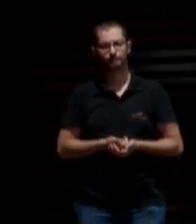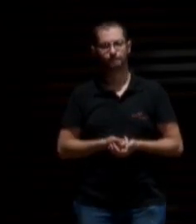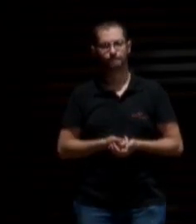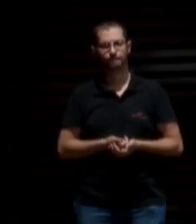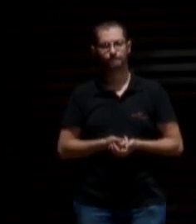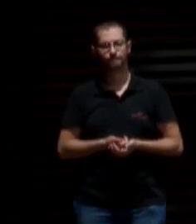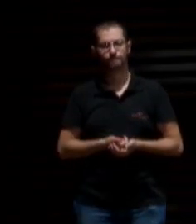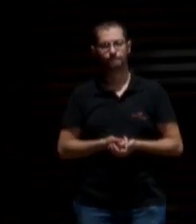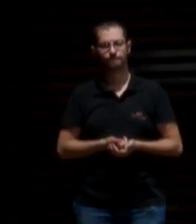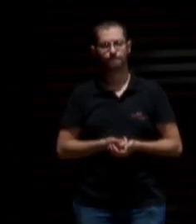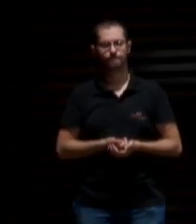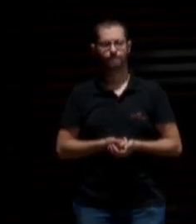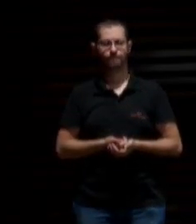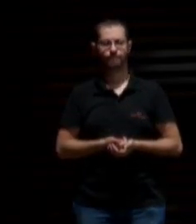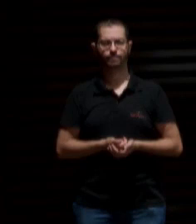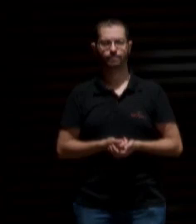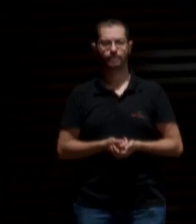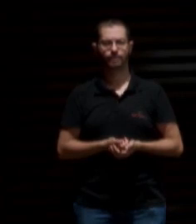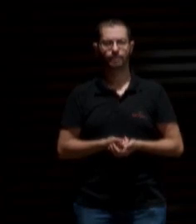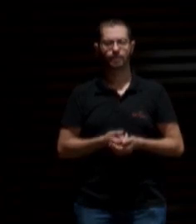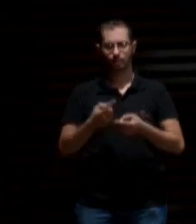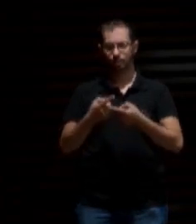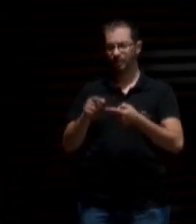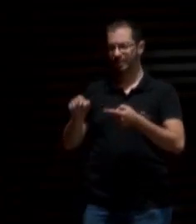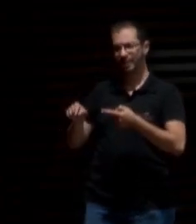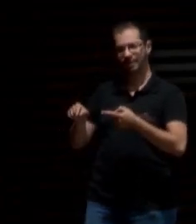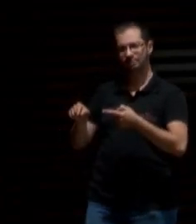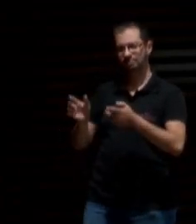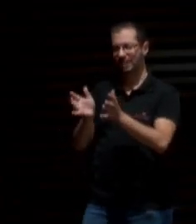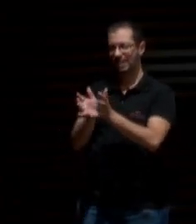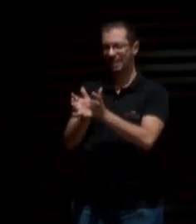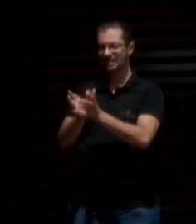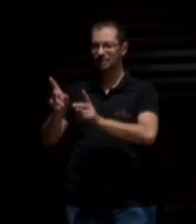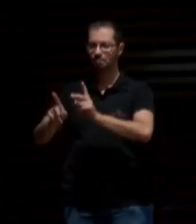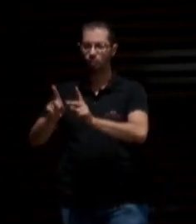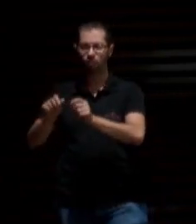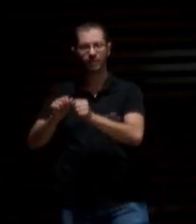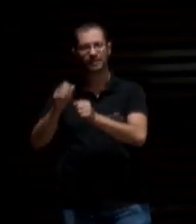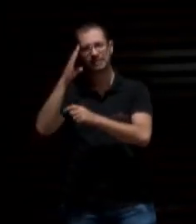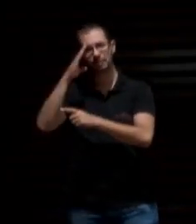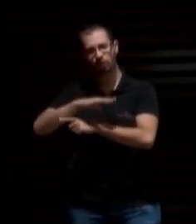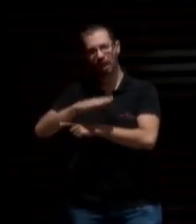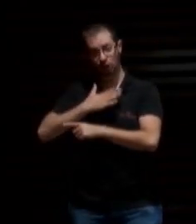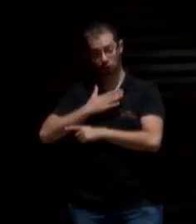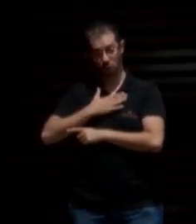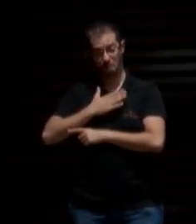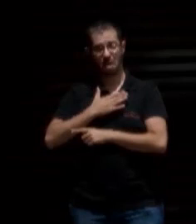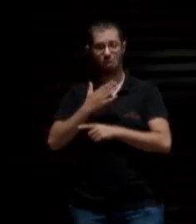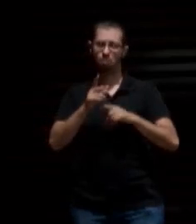Porque esse povo faz com o meu povo essa perversidade, por isso, olha o que Deus